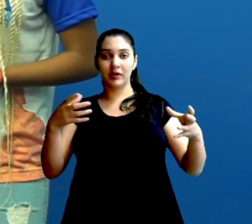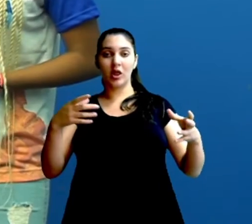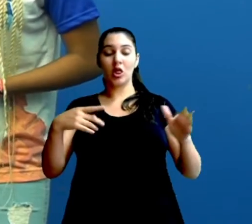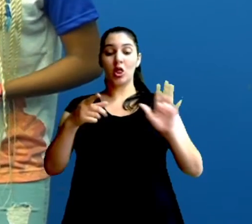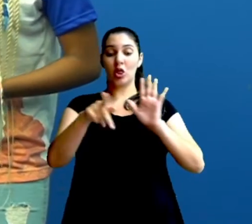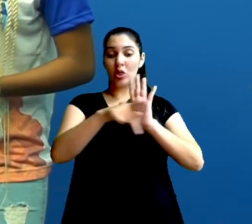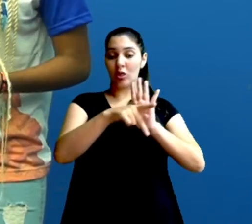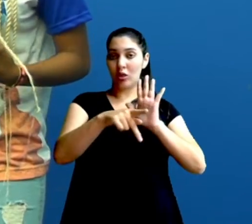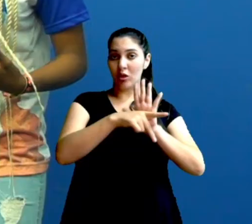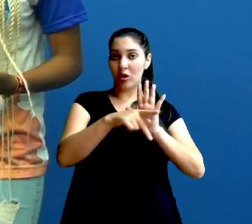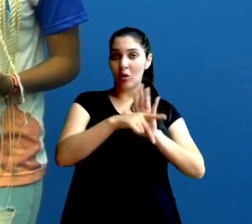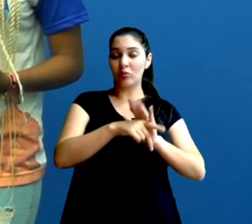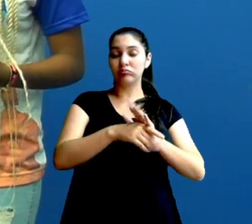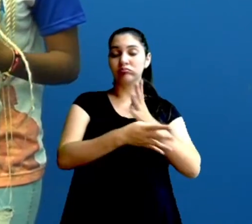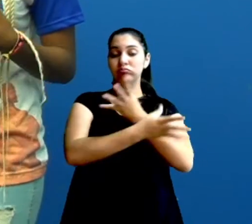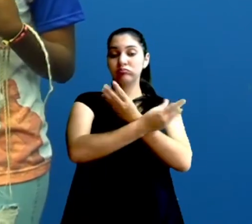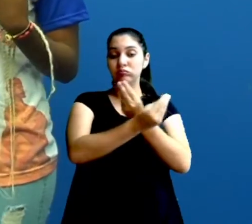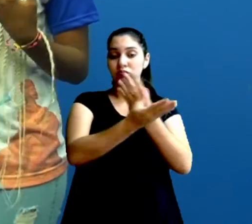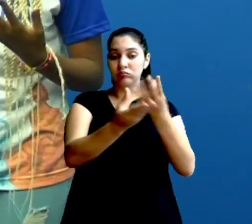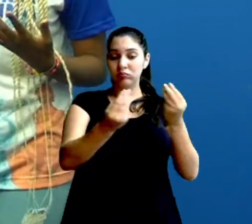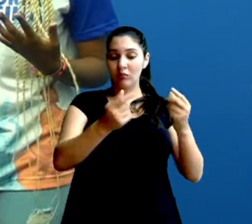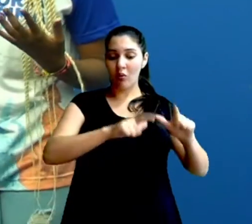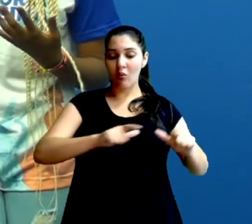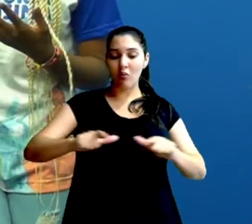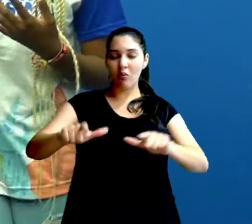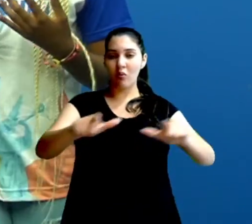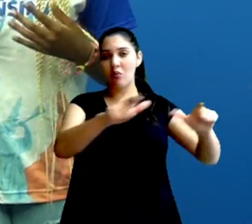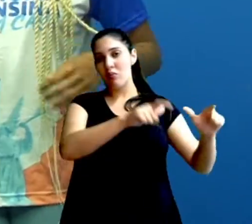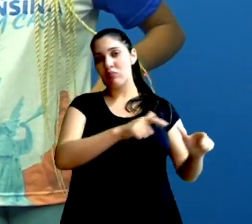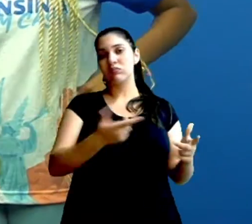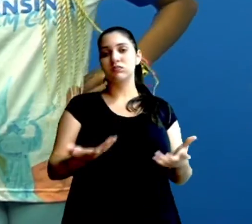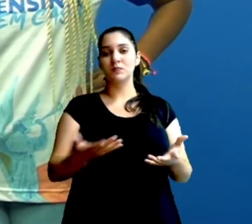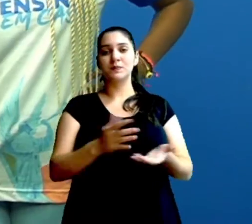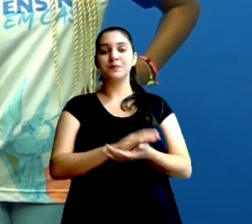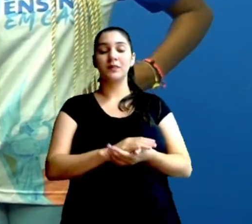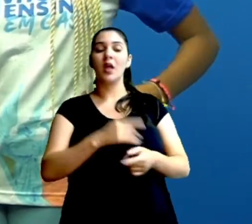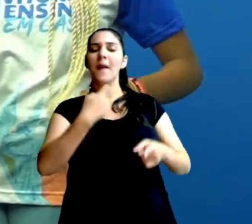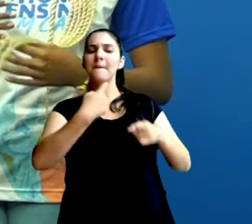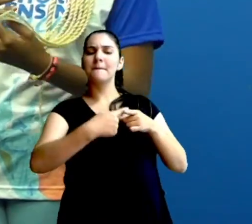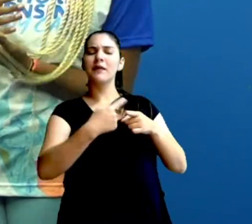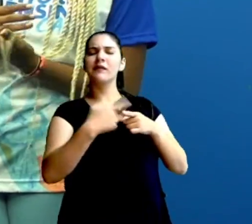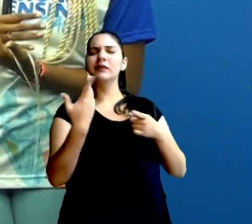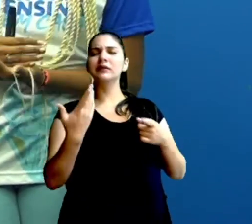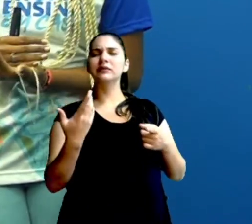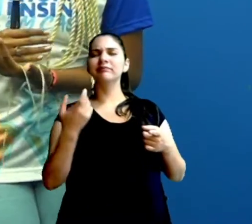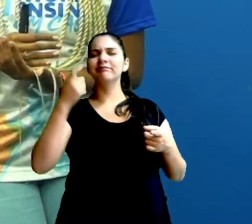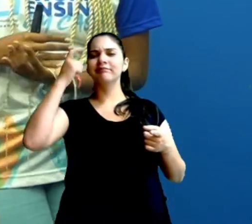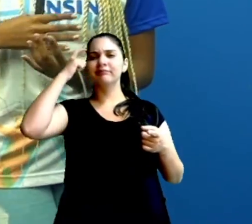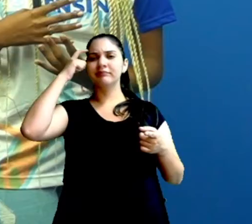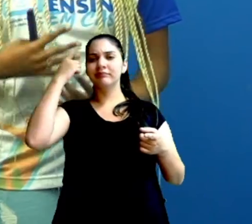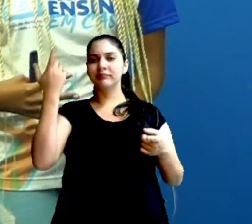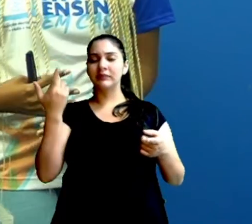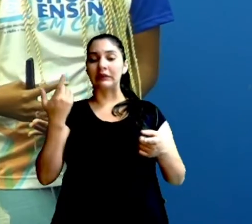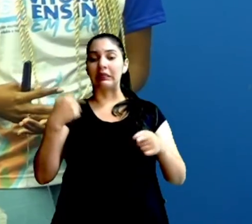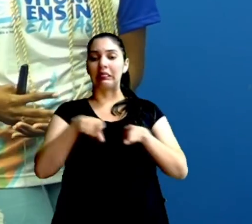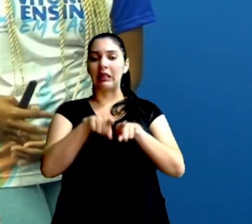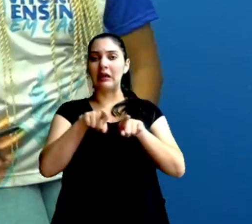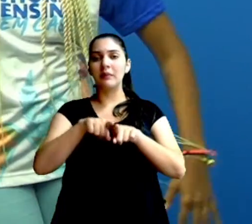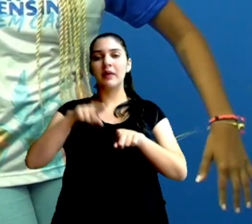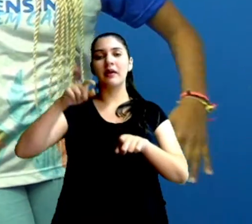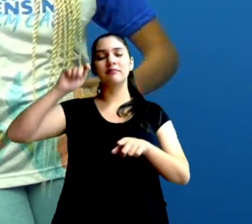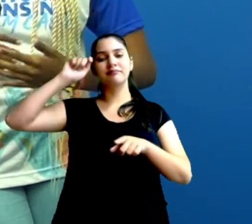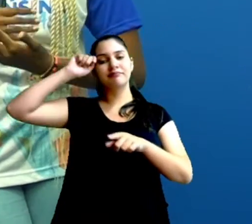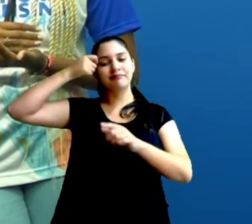de uma grande quantidade de terra. E por que essa lógica é também uma lógica